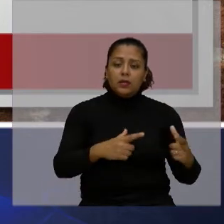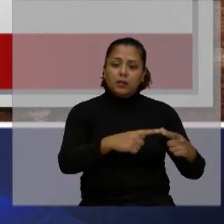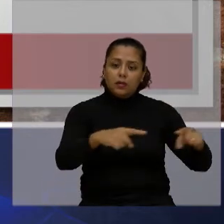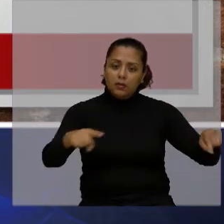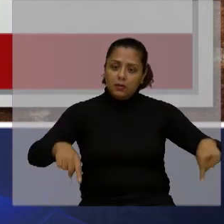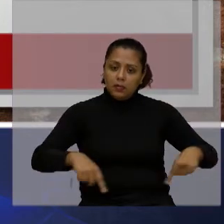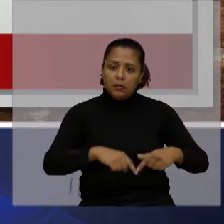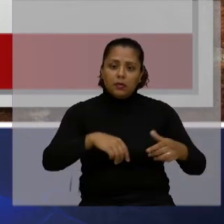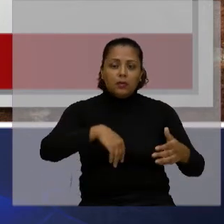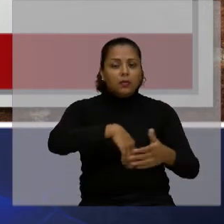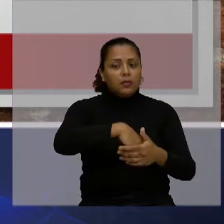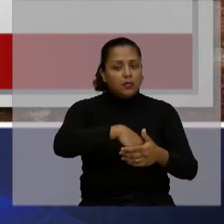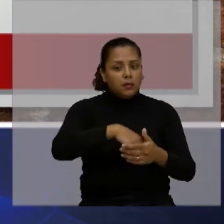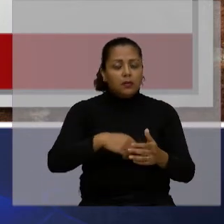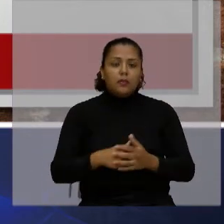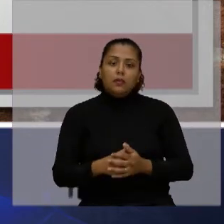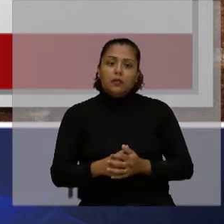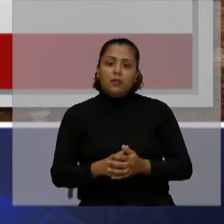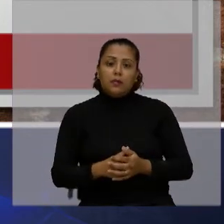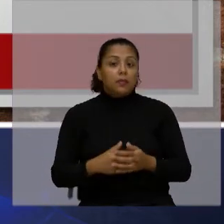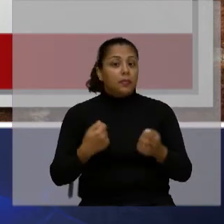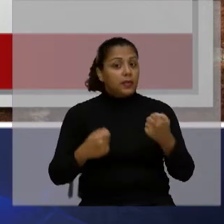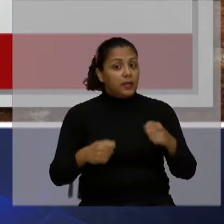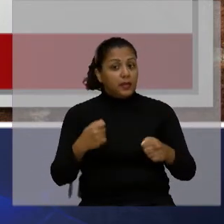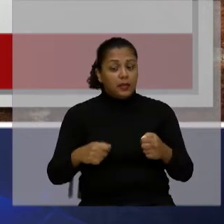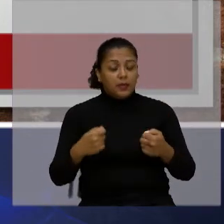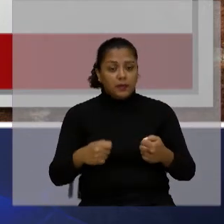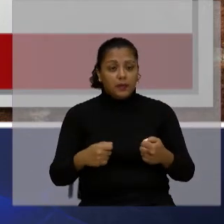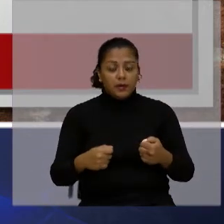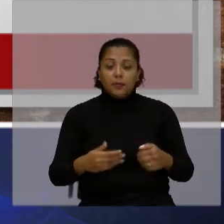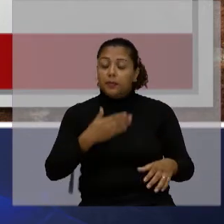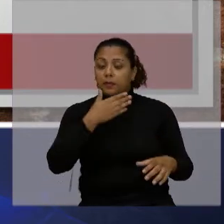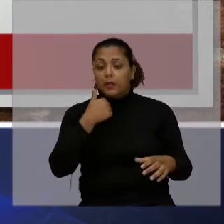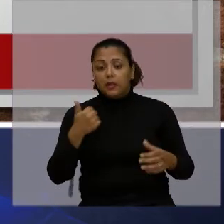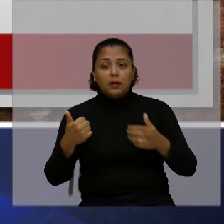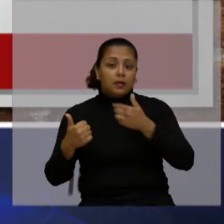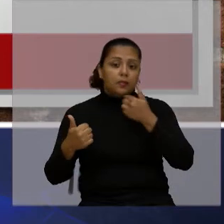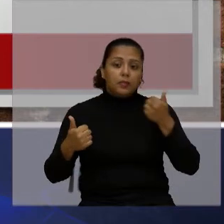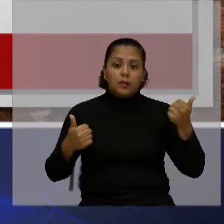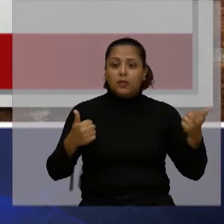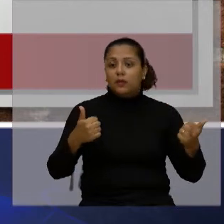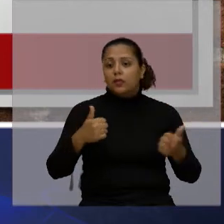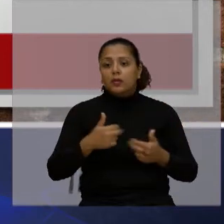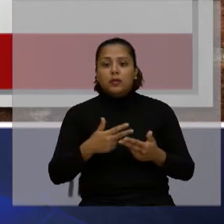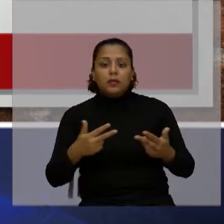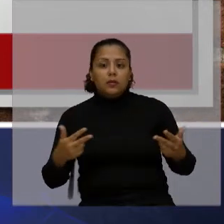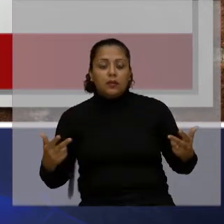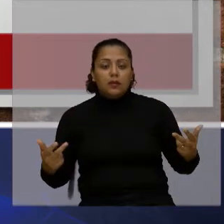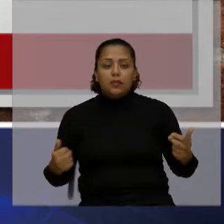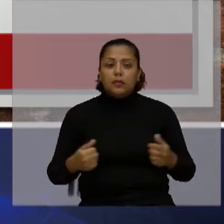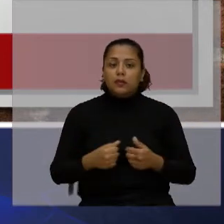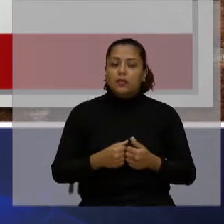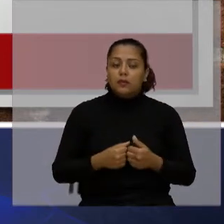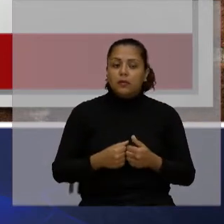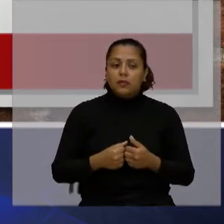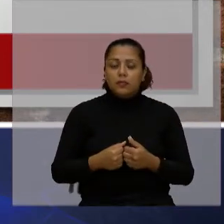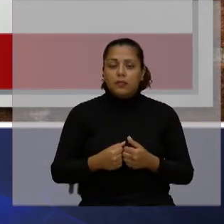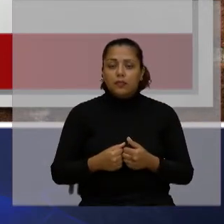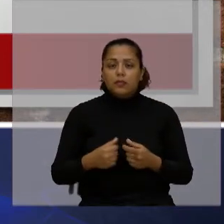ampliando as conquistas da comunidade e as atividades, né, que a